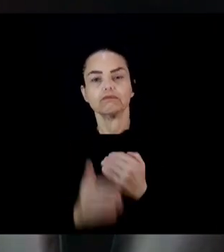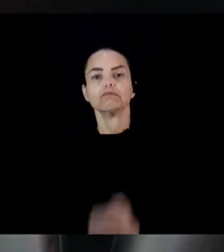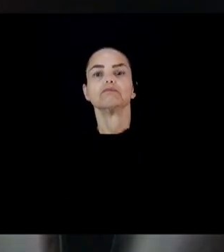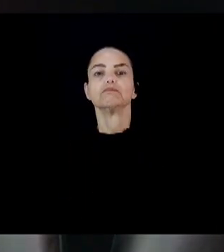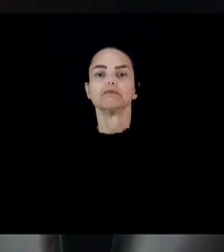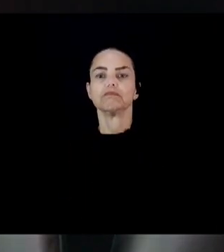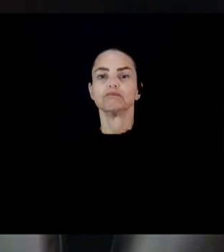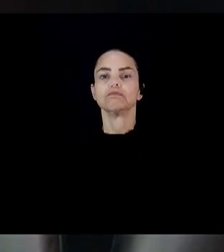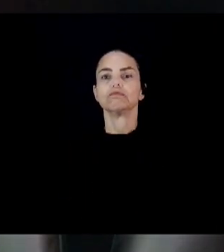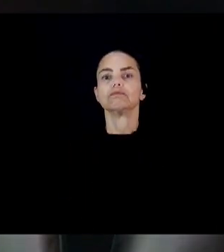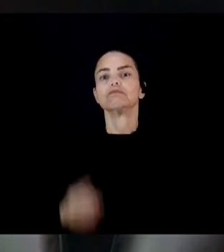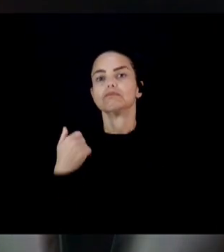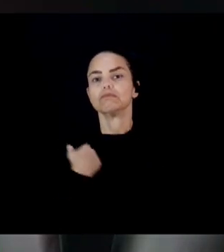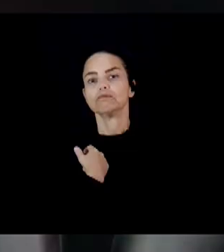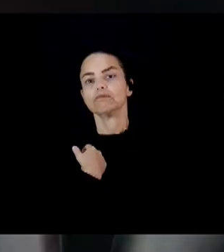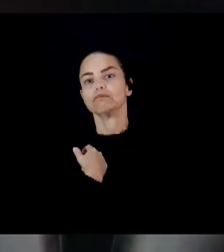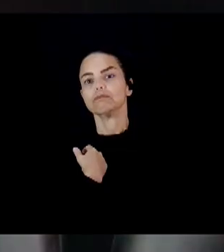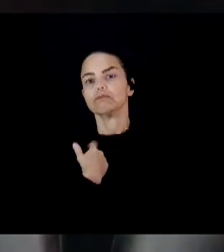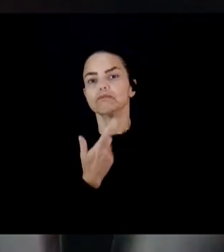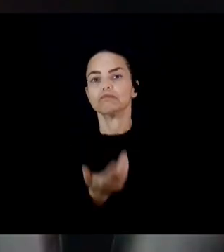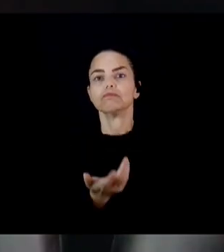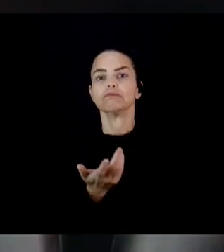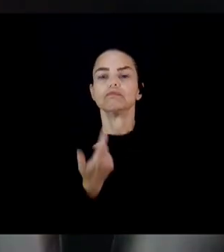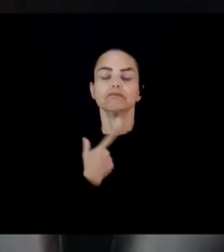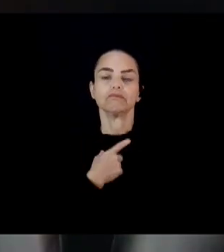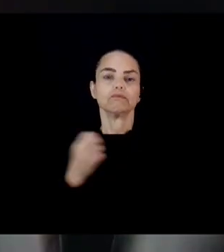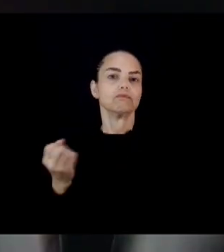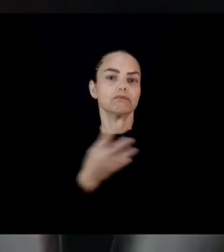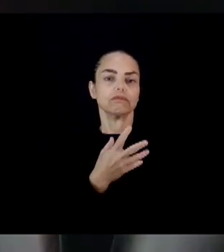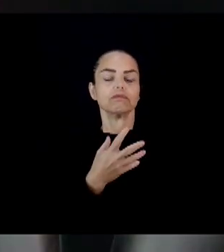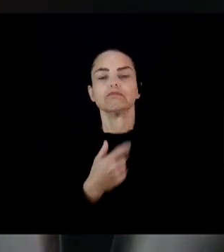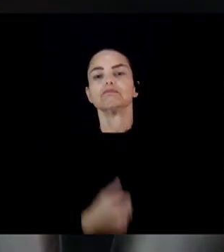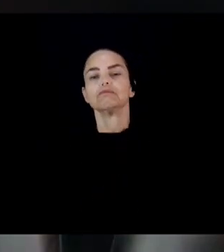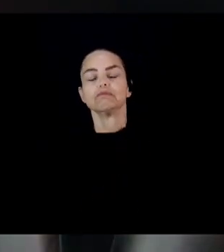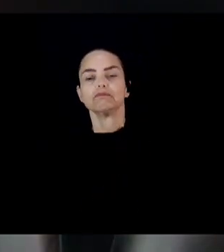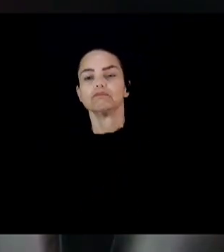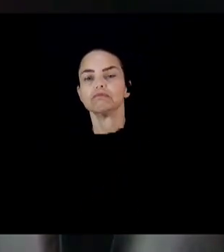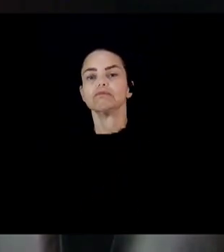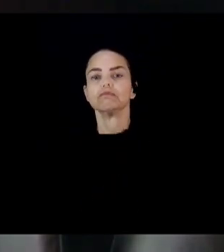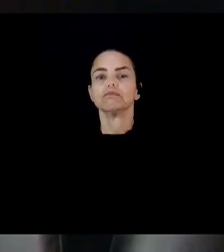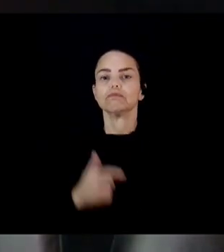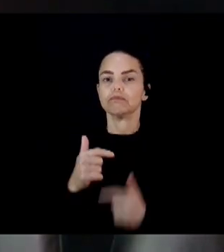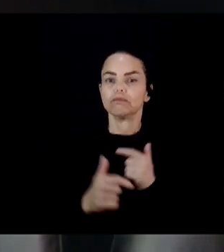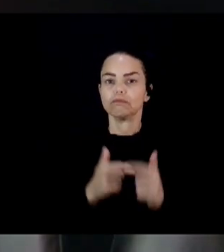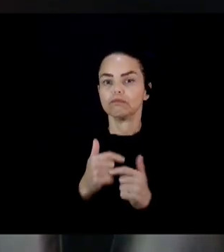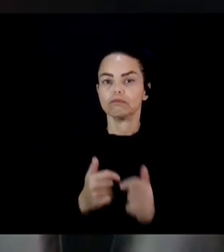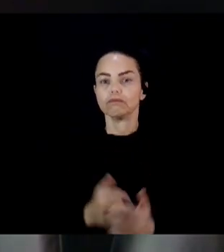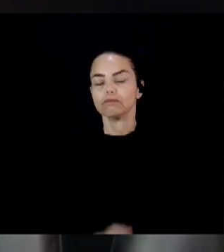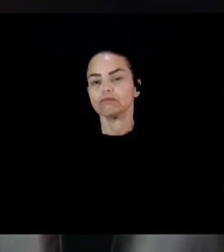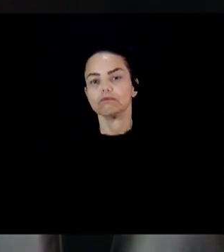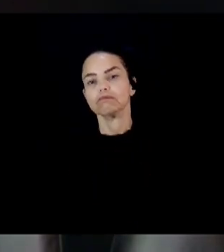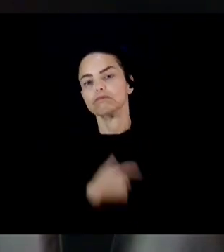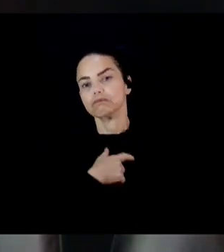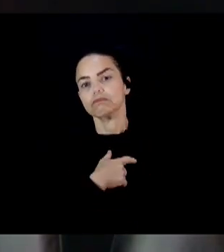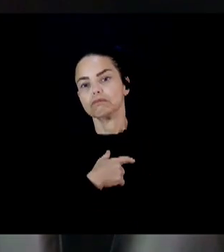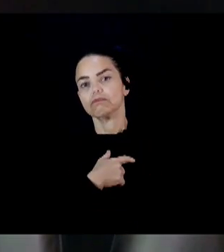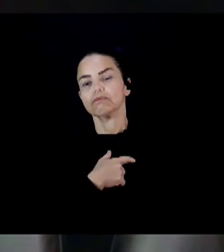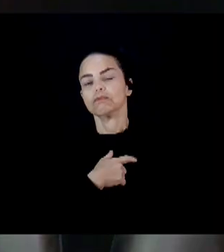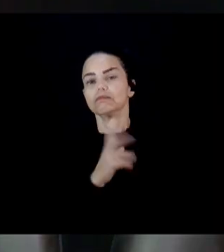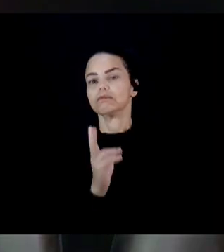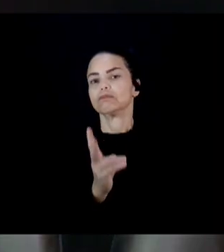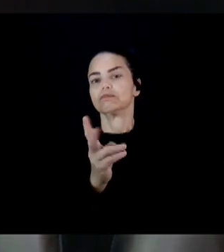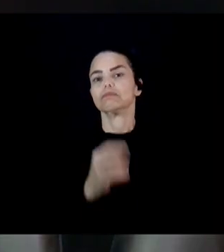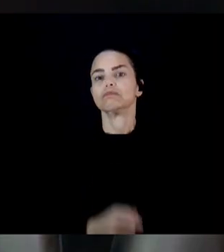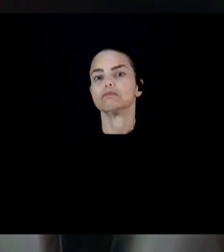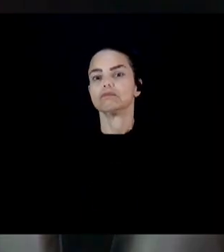eu começo a criar novas atividades, né? Então, não é ficar no piloto automático, né? Que